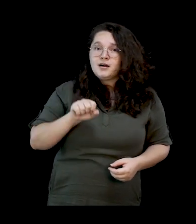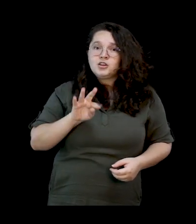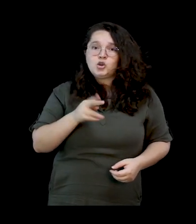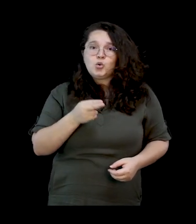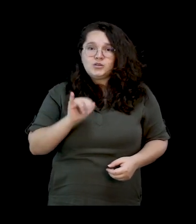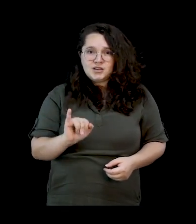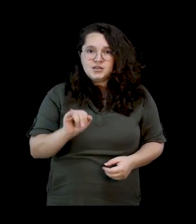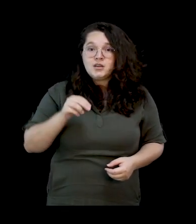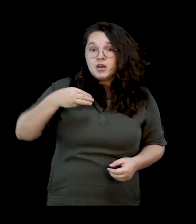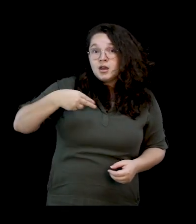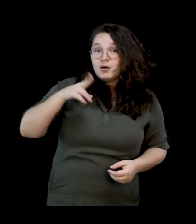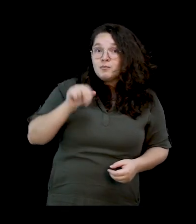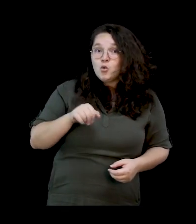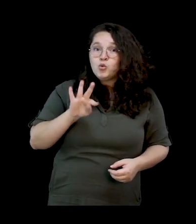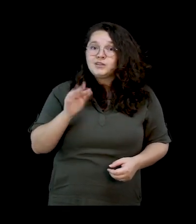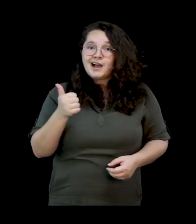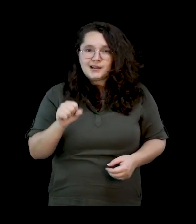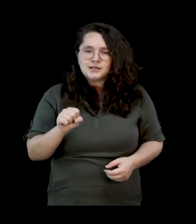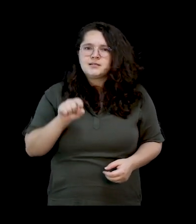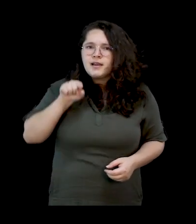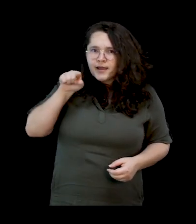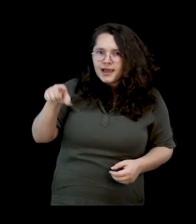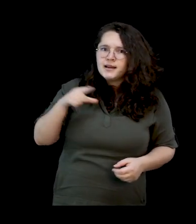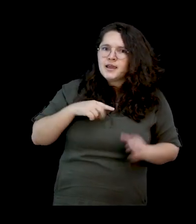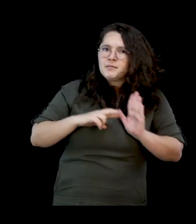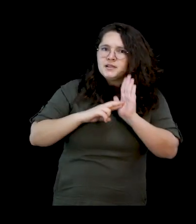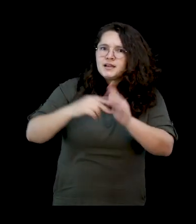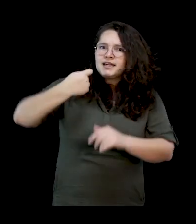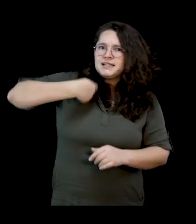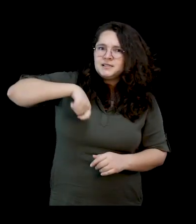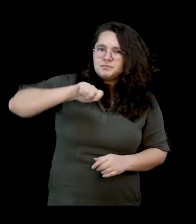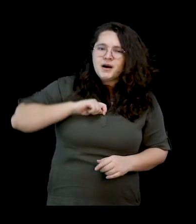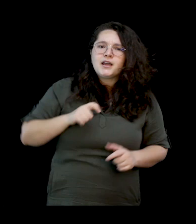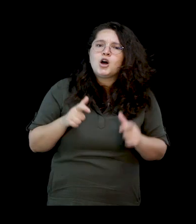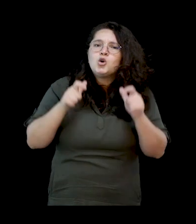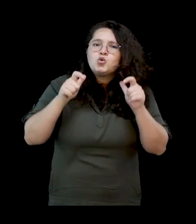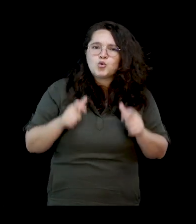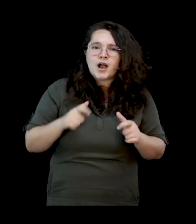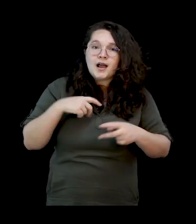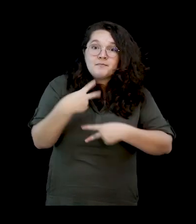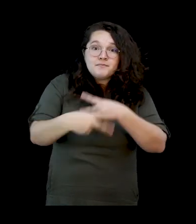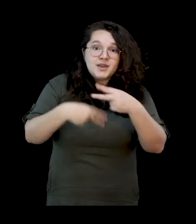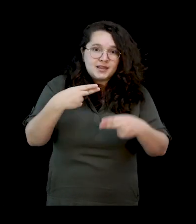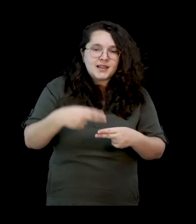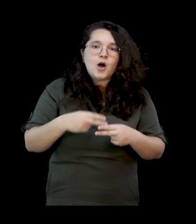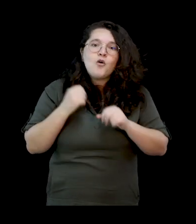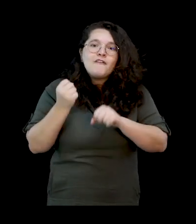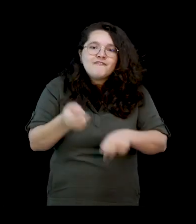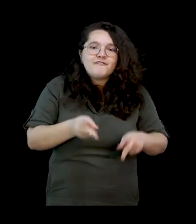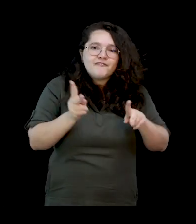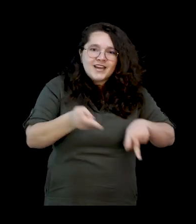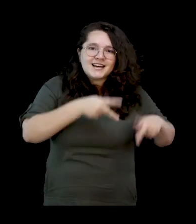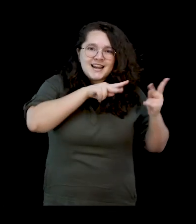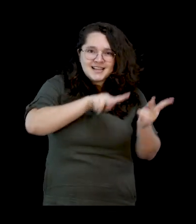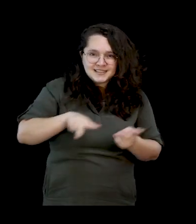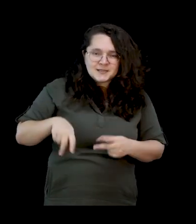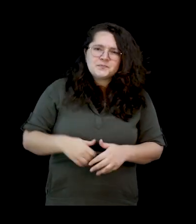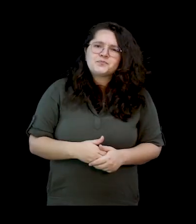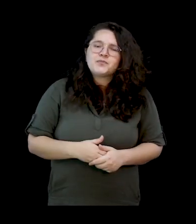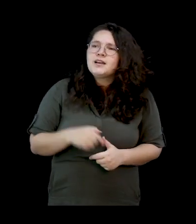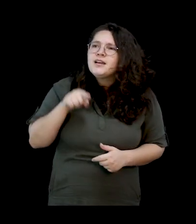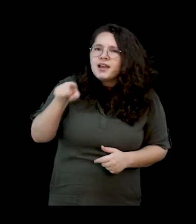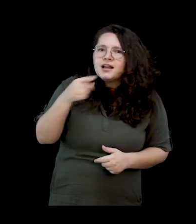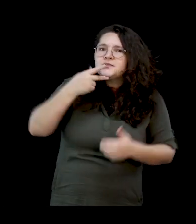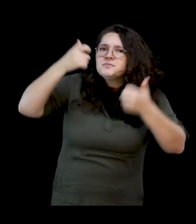representou a Espanha numa Bienal de Veneza, lá por volta de, agora não sei, 2009, uma coisa assim, foi ele o representante oficial, ele